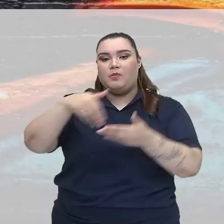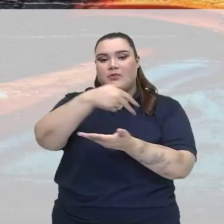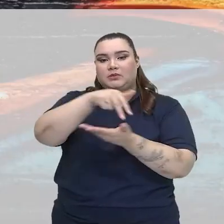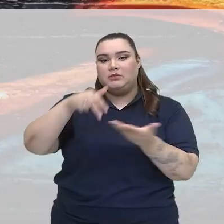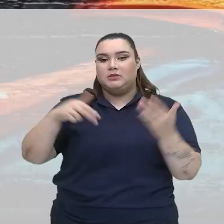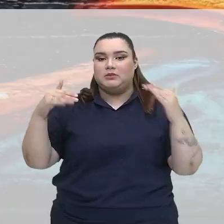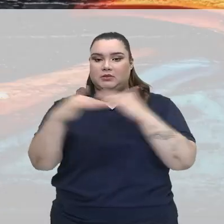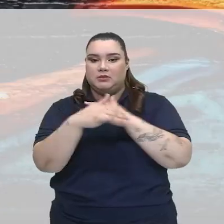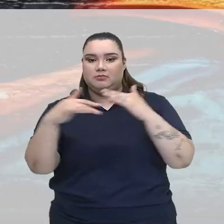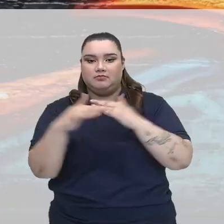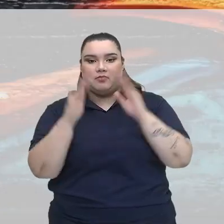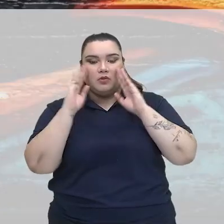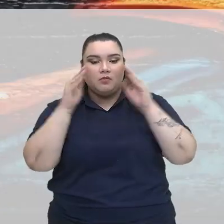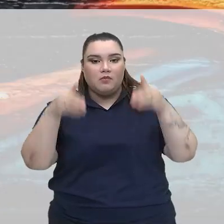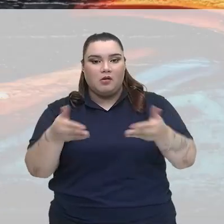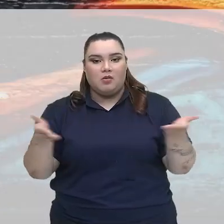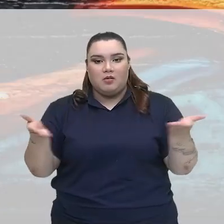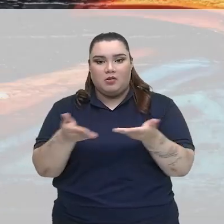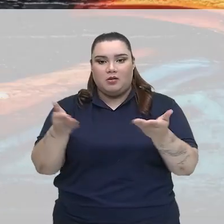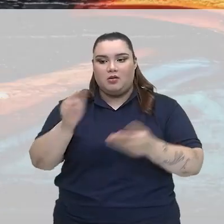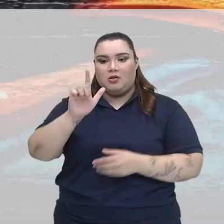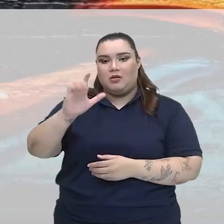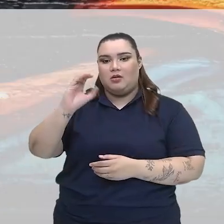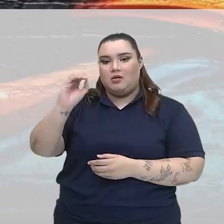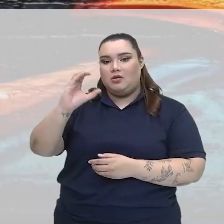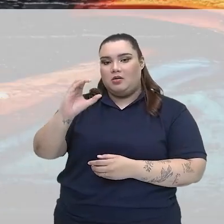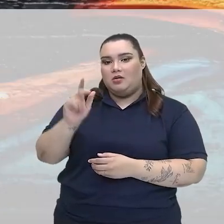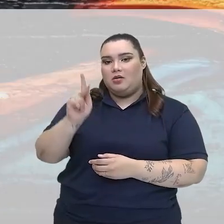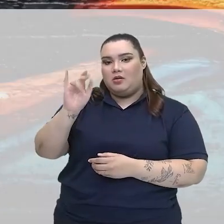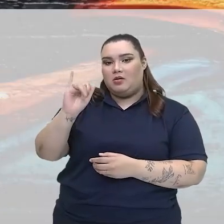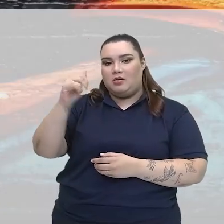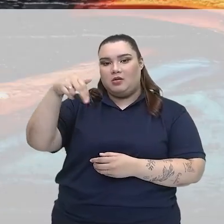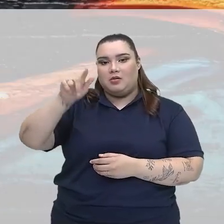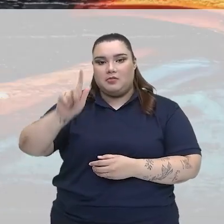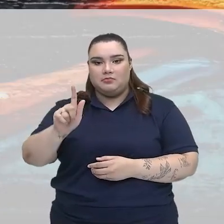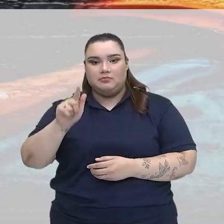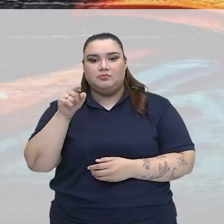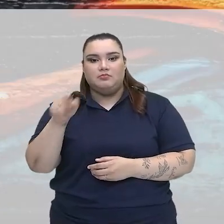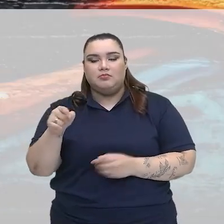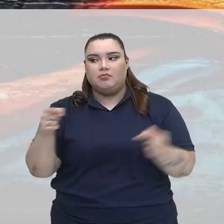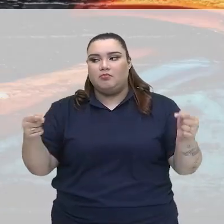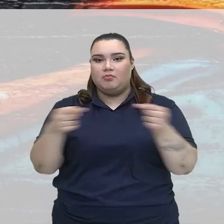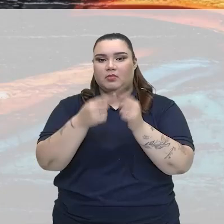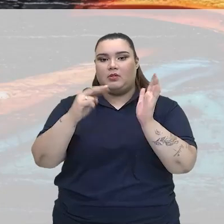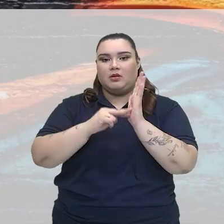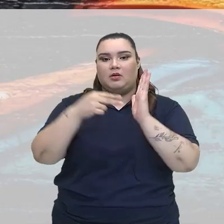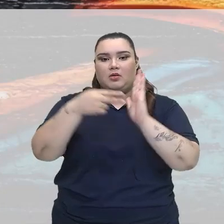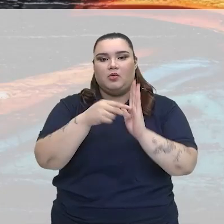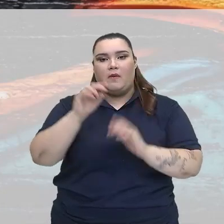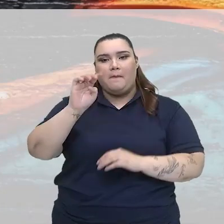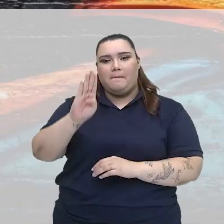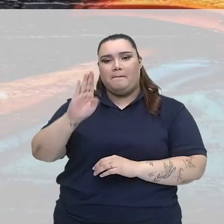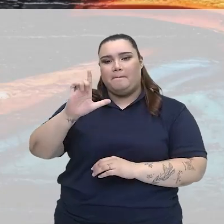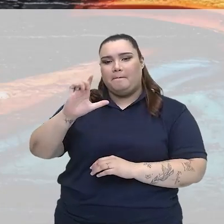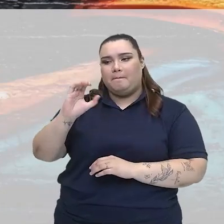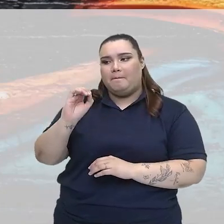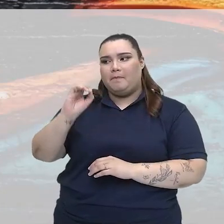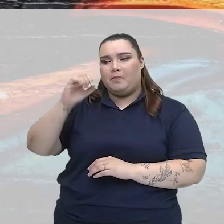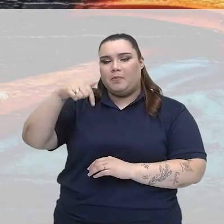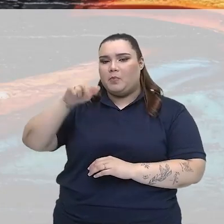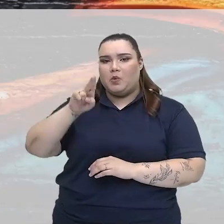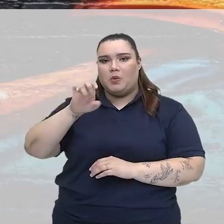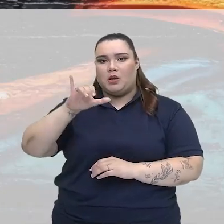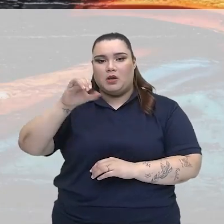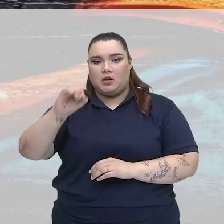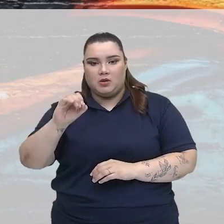danças urbanas, especialmente agora o locking. Locking em si significa bloqueio